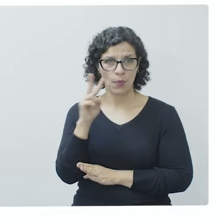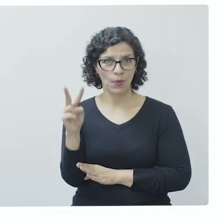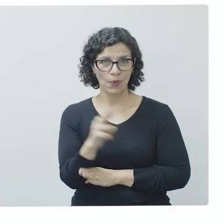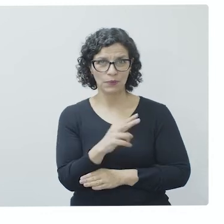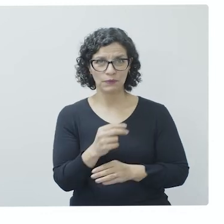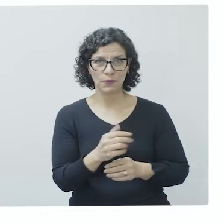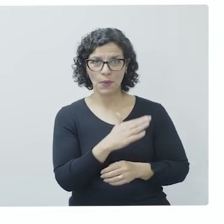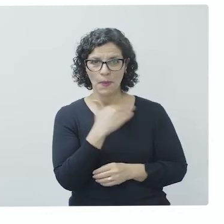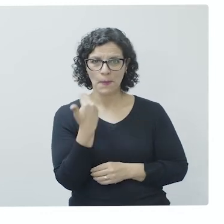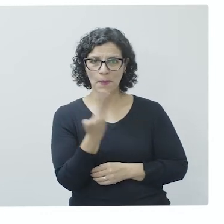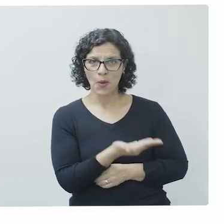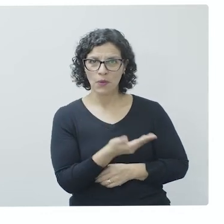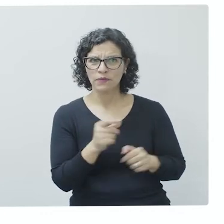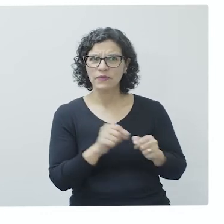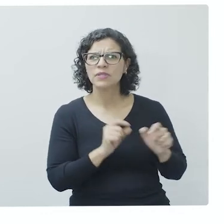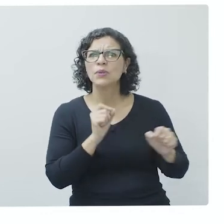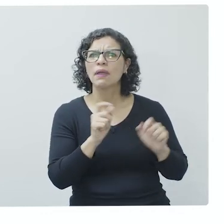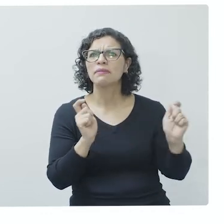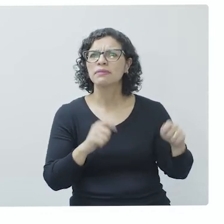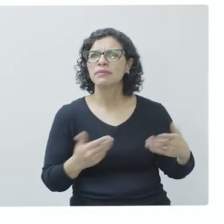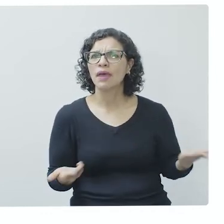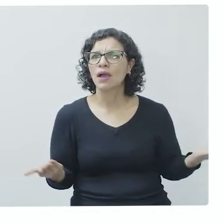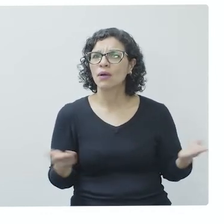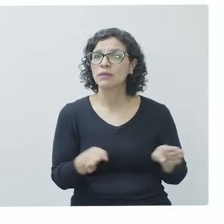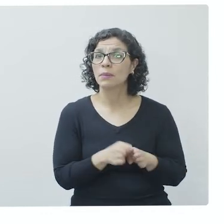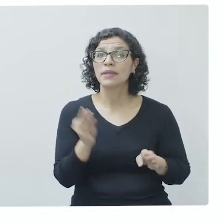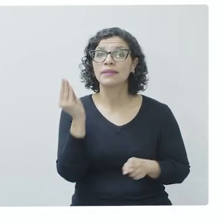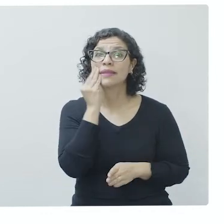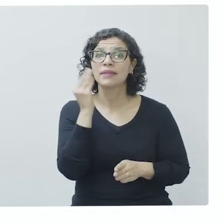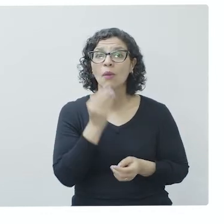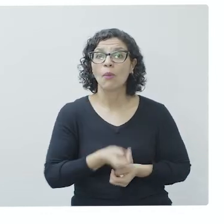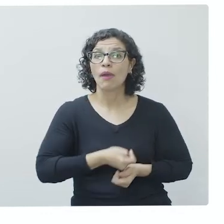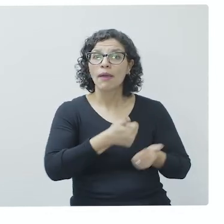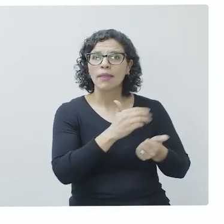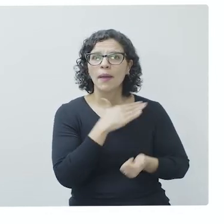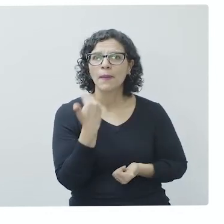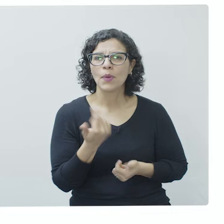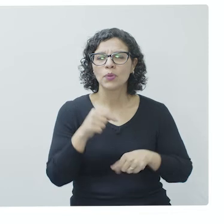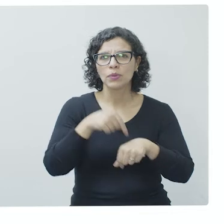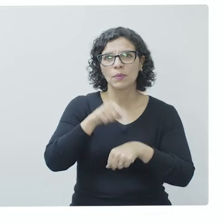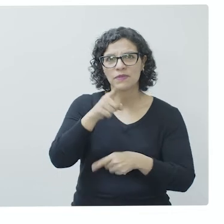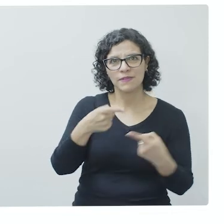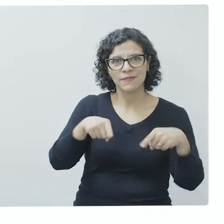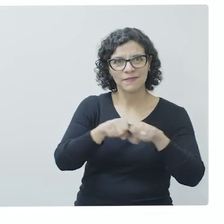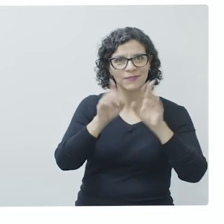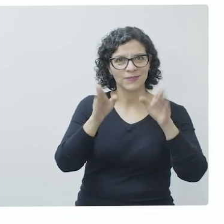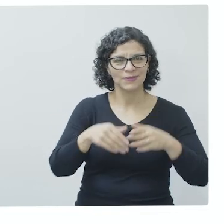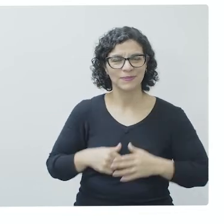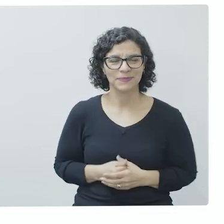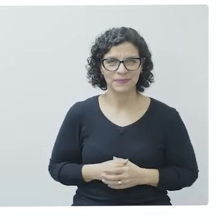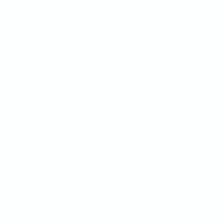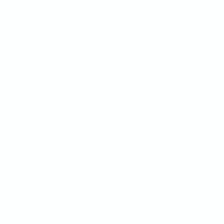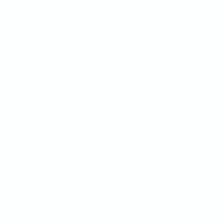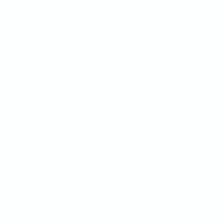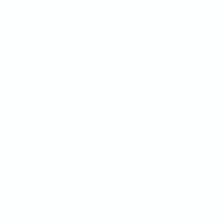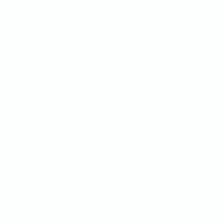do homem? O que ele poderia fazer? Afinal, ele está tentando enganar a morte. Um tempinho para vocês e eu já